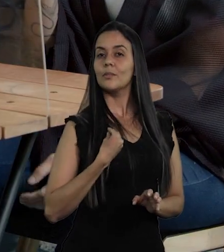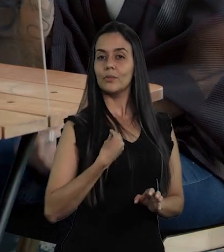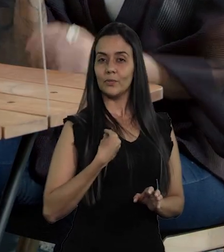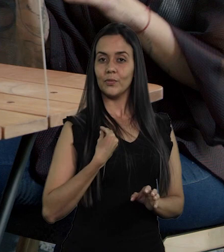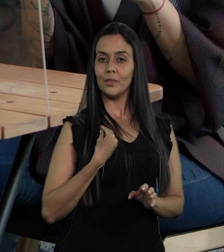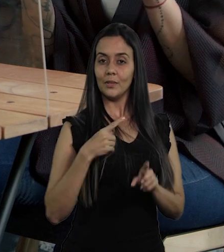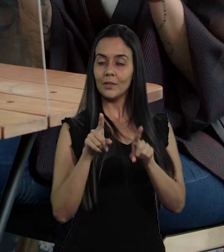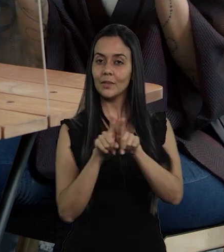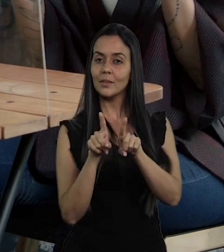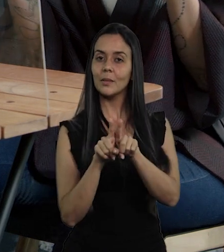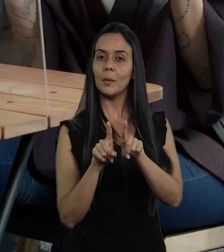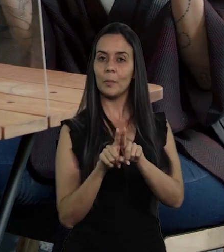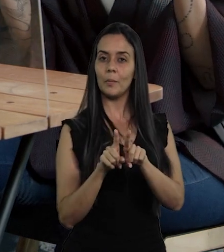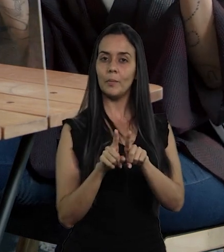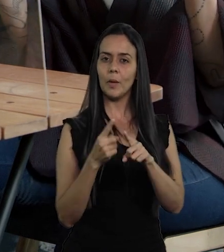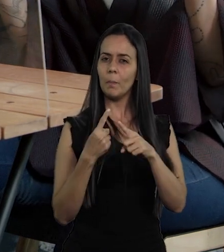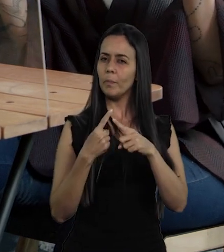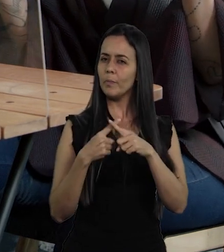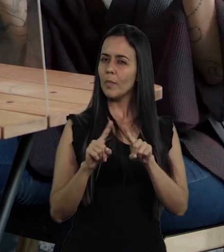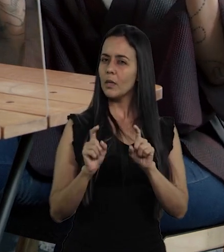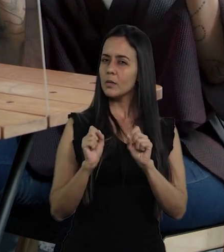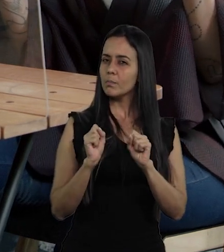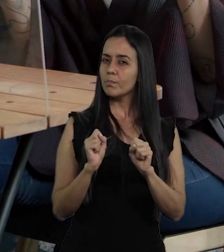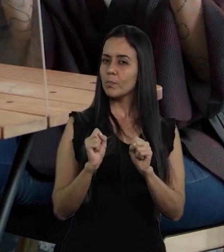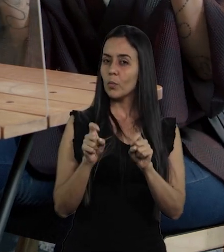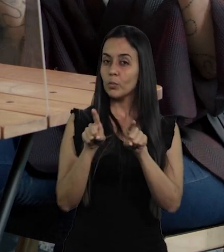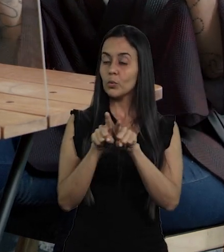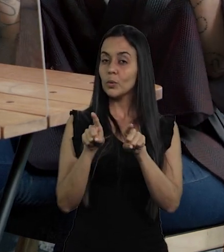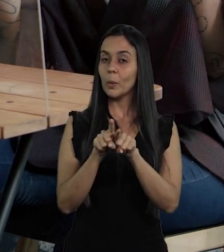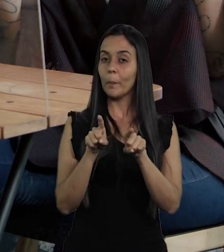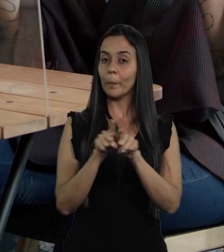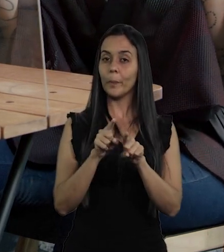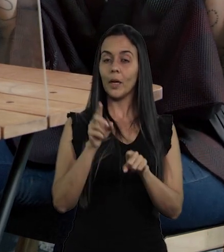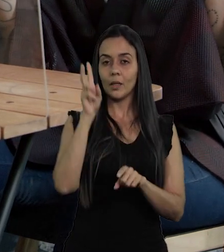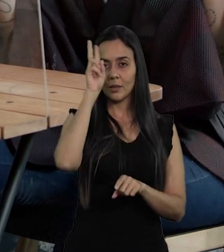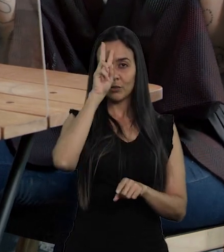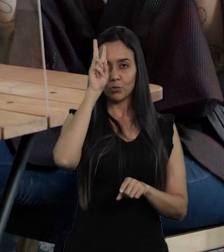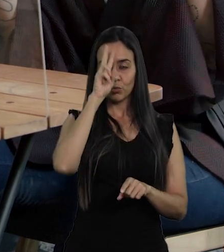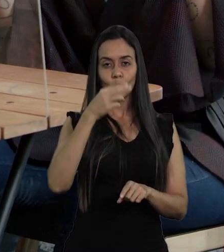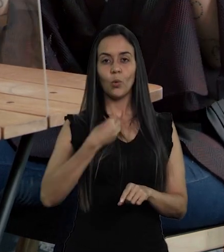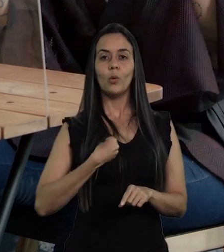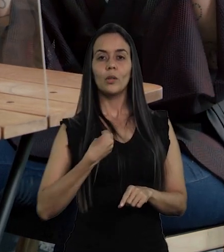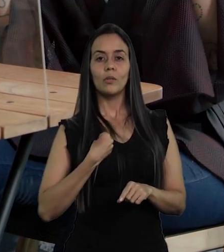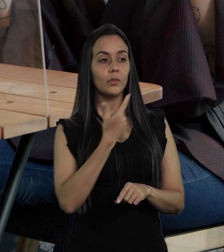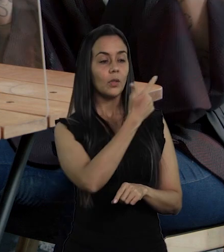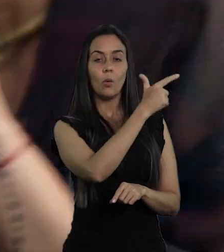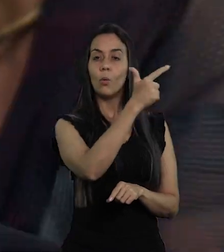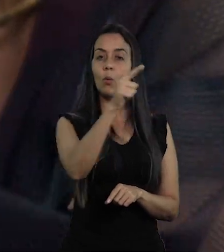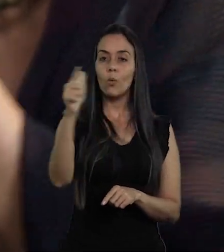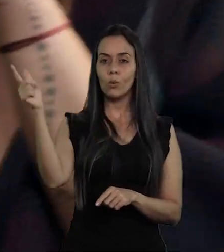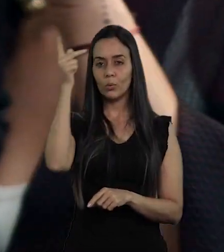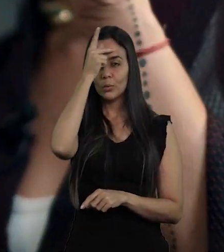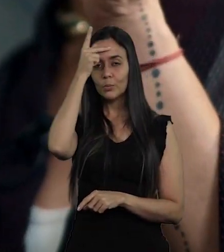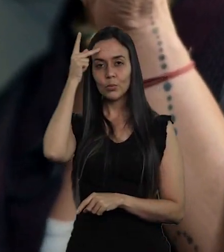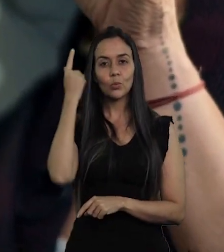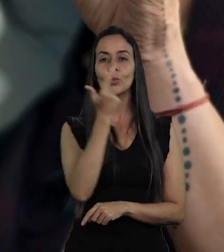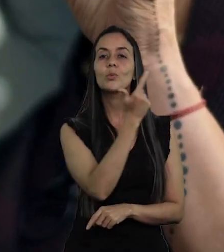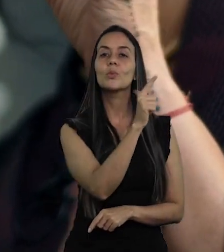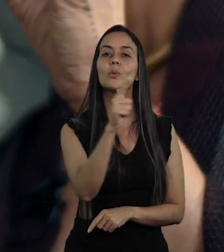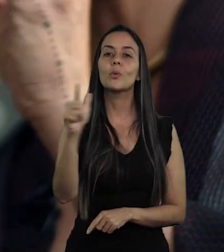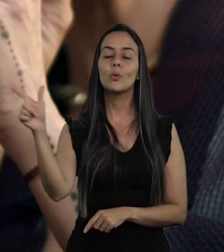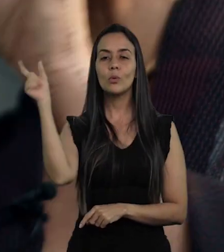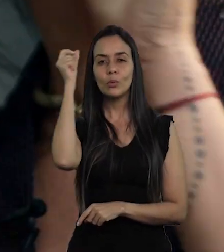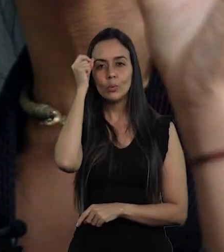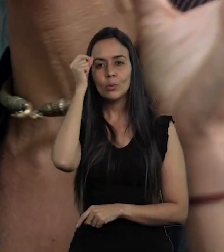Mas também com uma visão mais generosa, acho que nesse sentido da pluralidade, né? De você tentar olhar qualquer